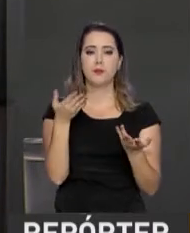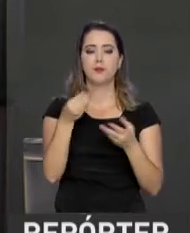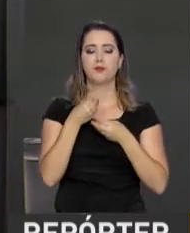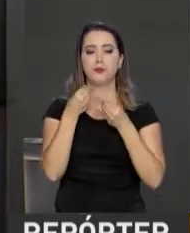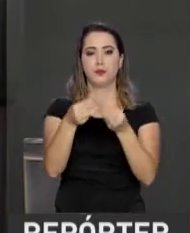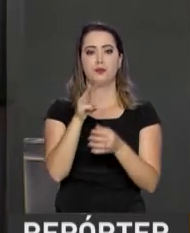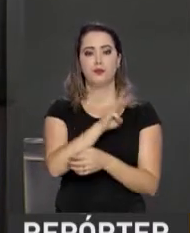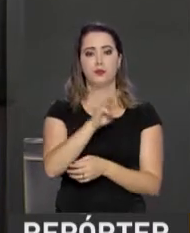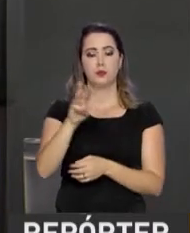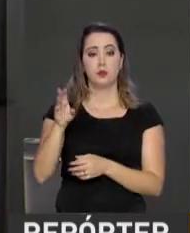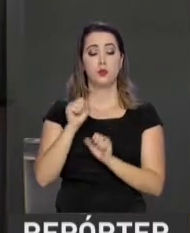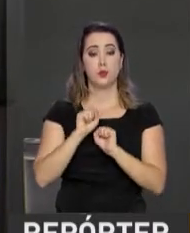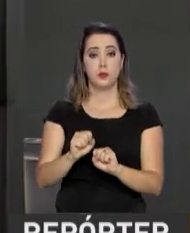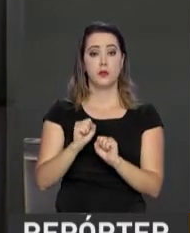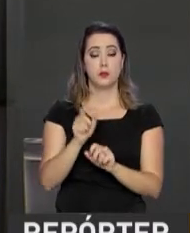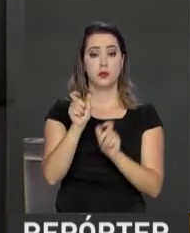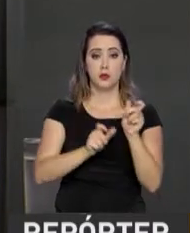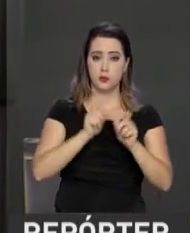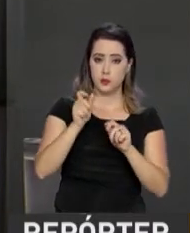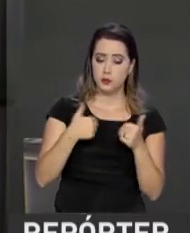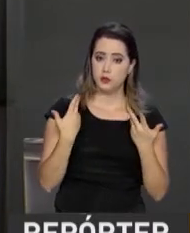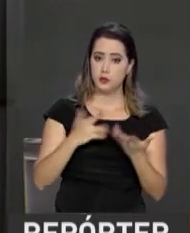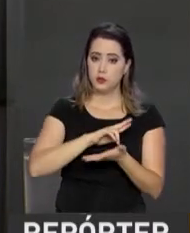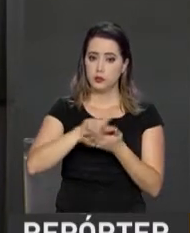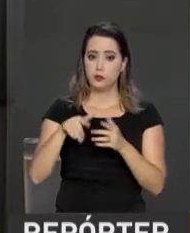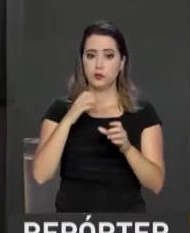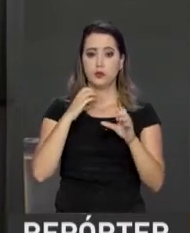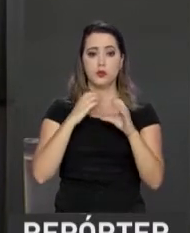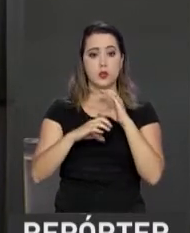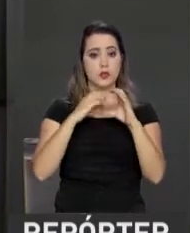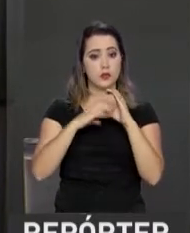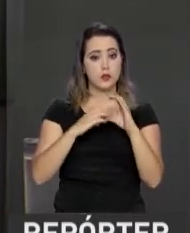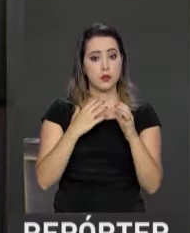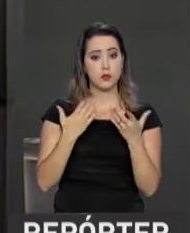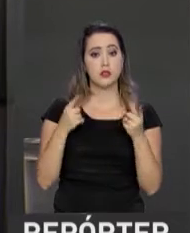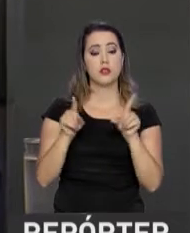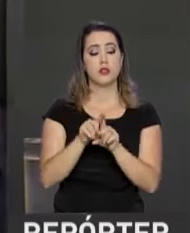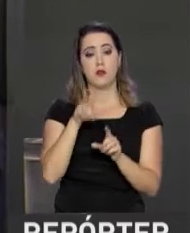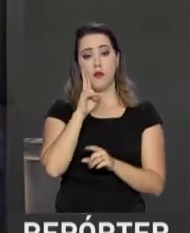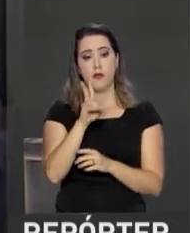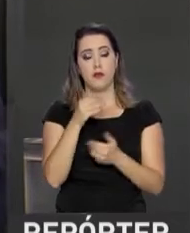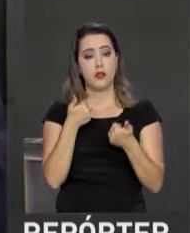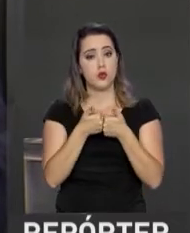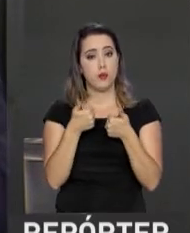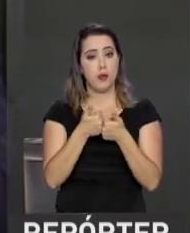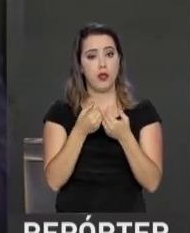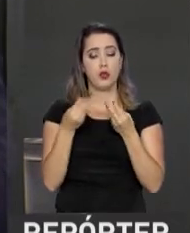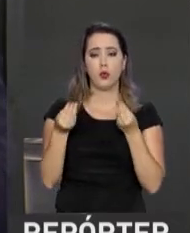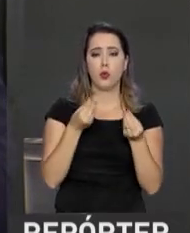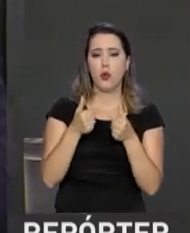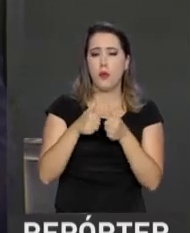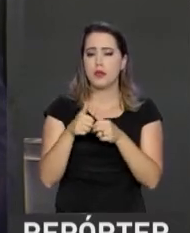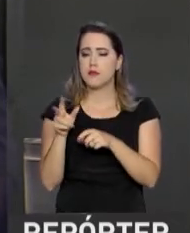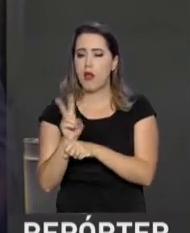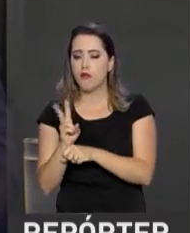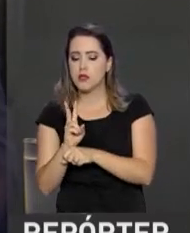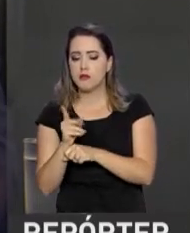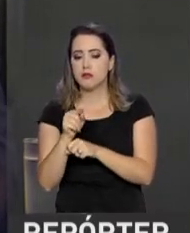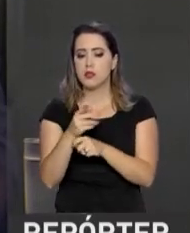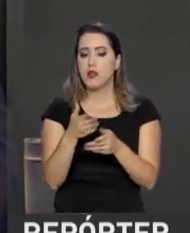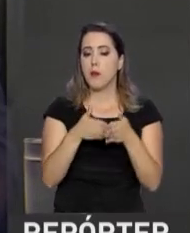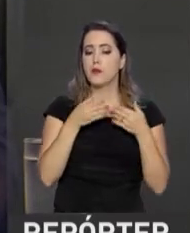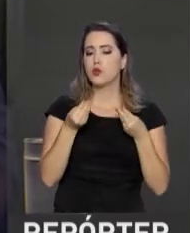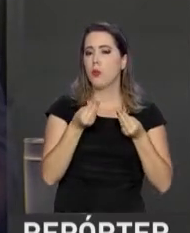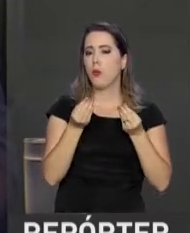pelo painel permitirão ao cidadão e aos meios de comunicação acompanhar, fiscalizar e reivindicar a entrega de